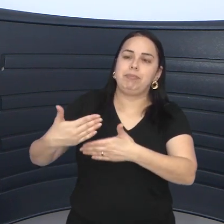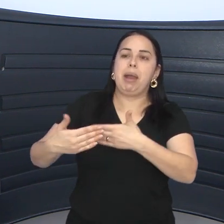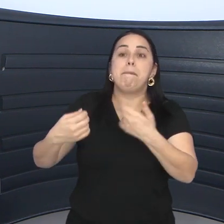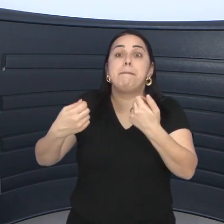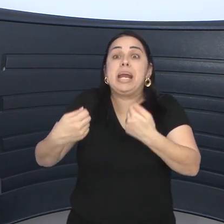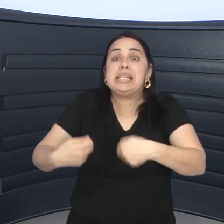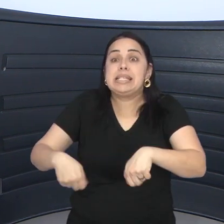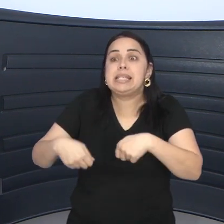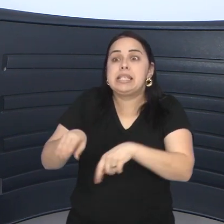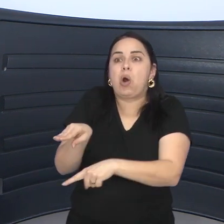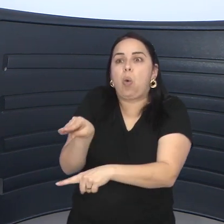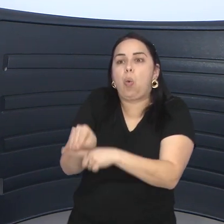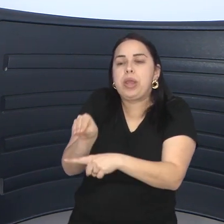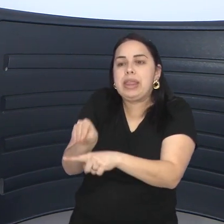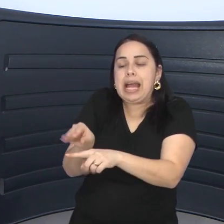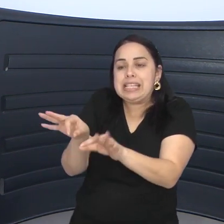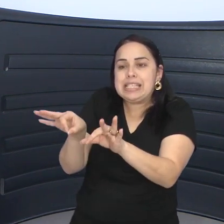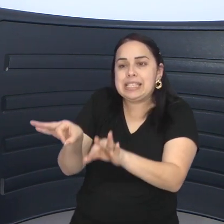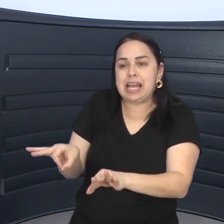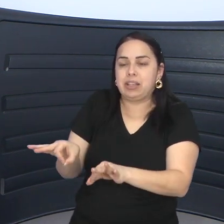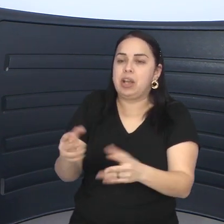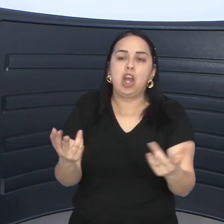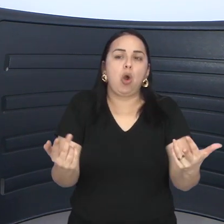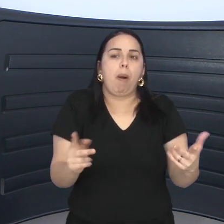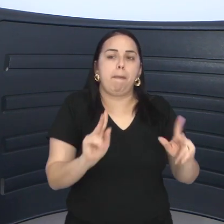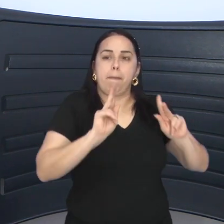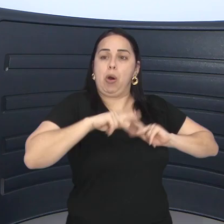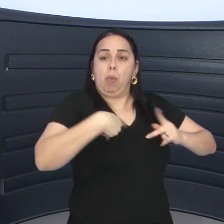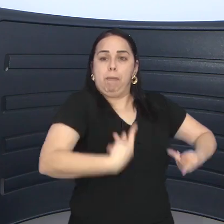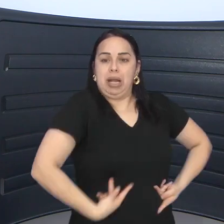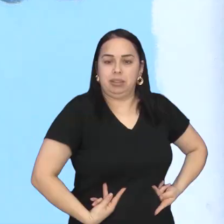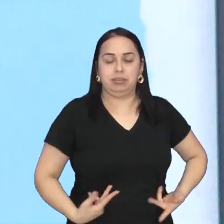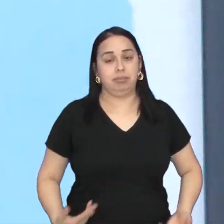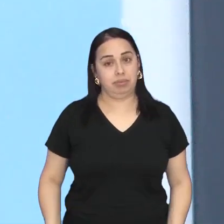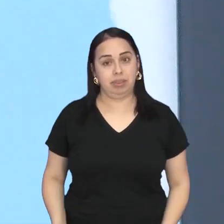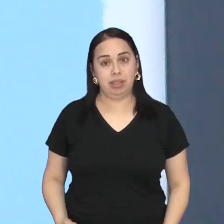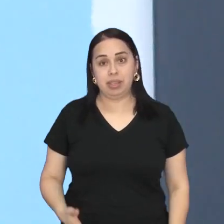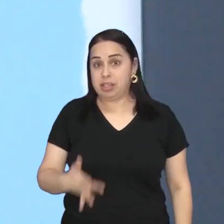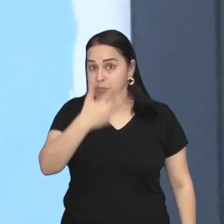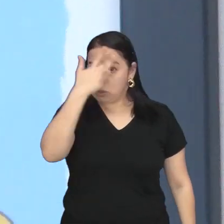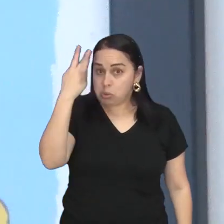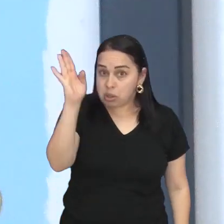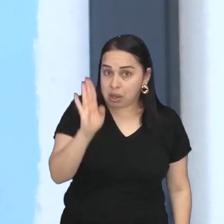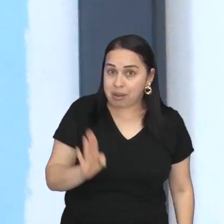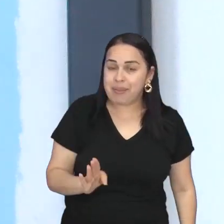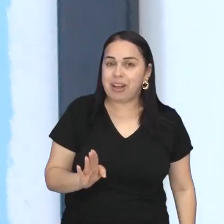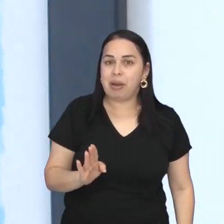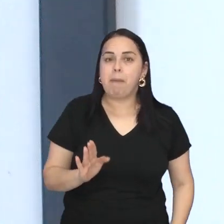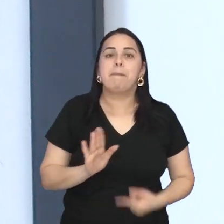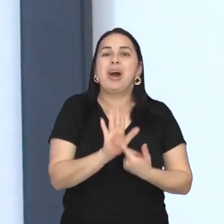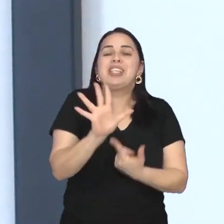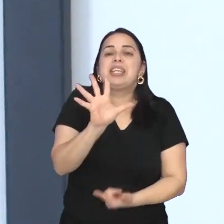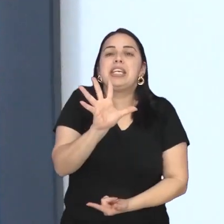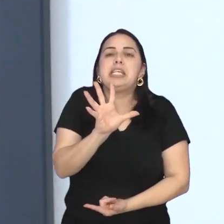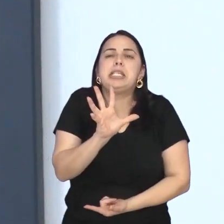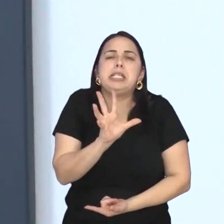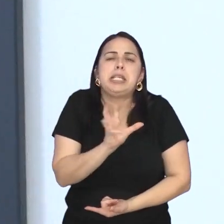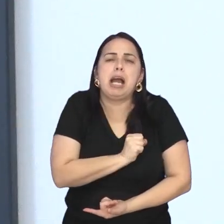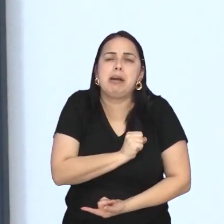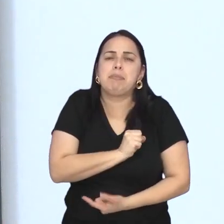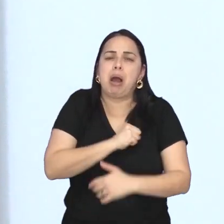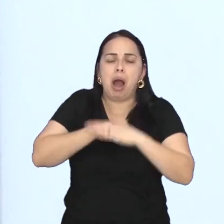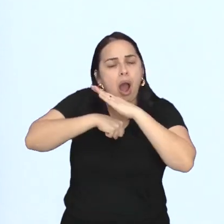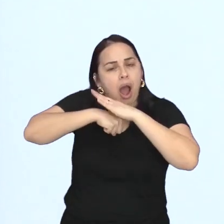do tempo eles vão precisando de cuidados como uma pessoa e os brasileiros têm mostrado que amam mesmo